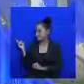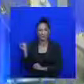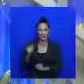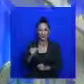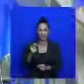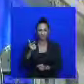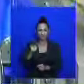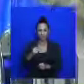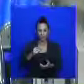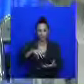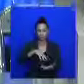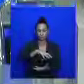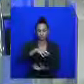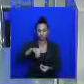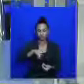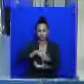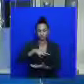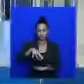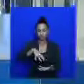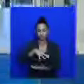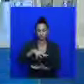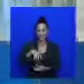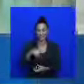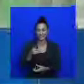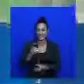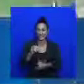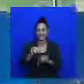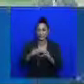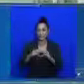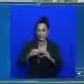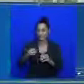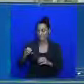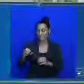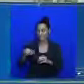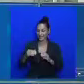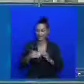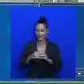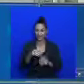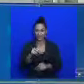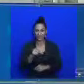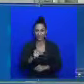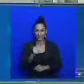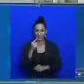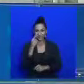Globo recarregado embaralhando das bolas numeradas de 0 a 9 e